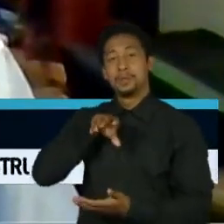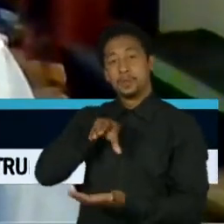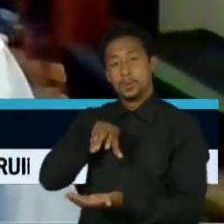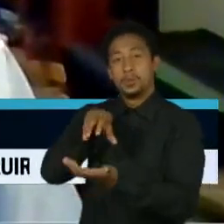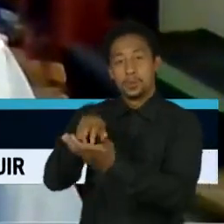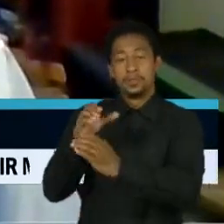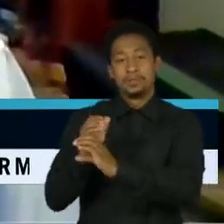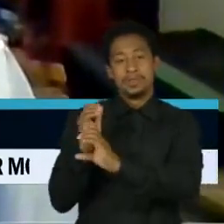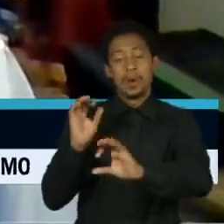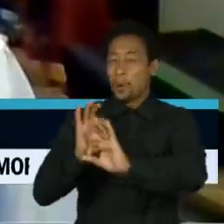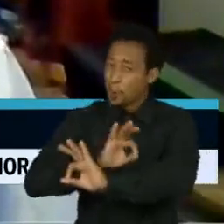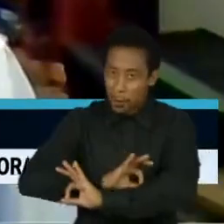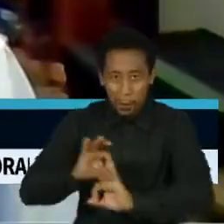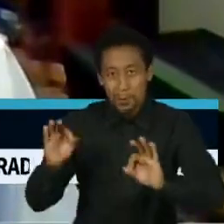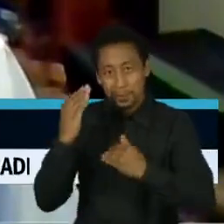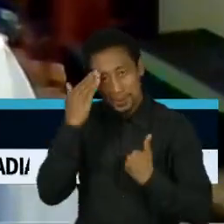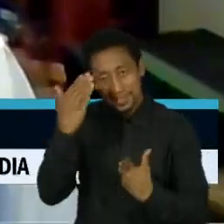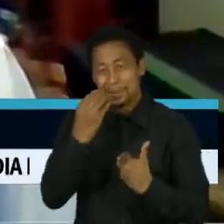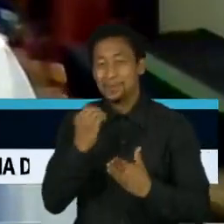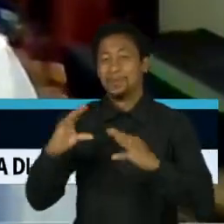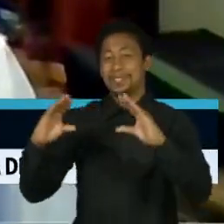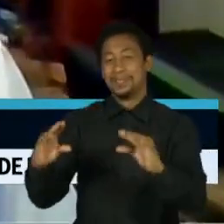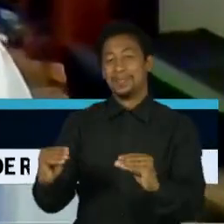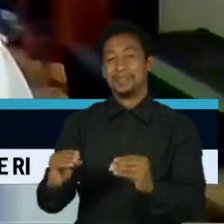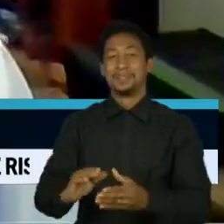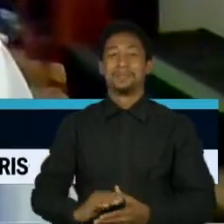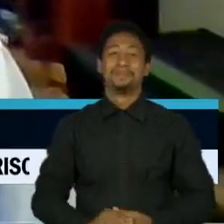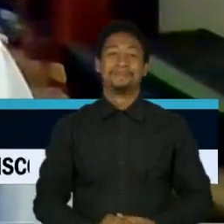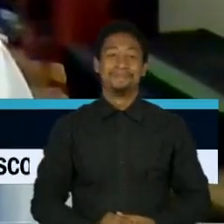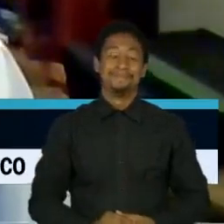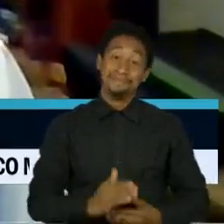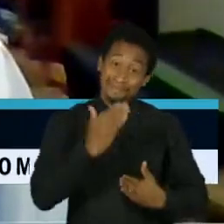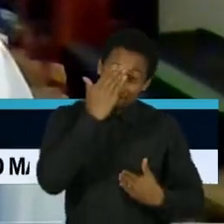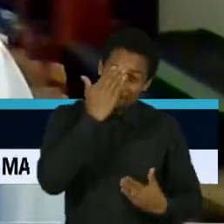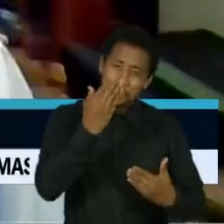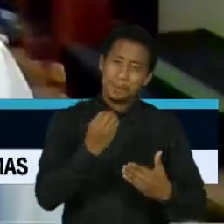Civil. Foi ótimo. Muito obrigada. Boa noite para o senhor. Obrigado. Boa noite a todos.